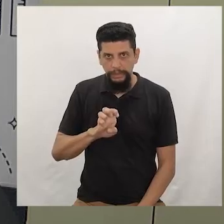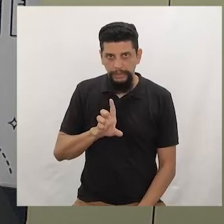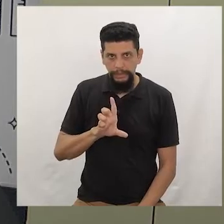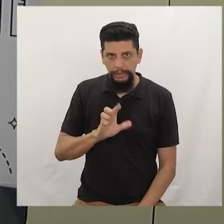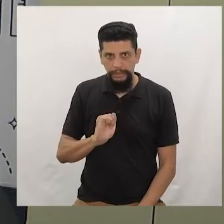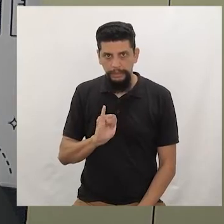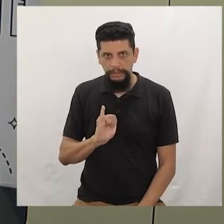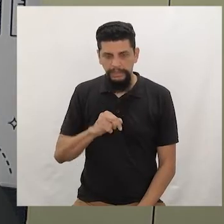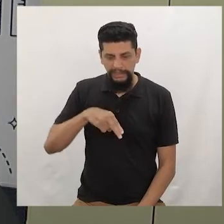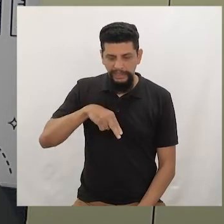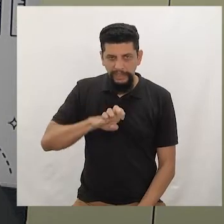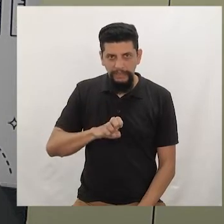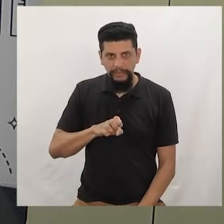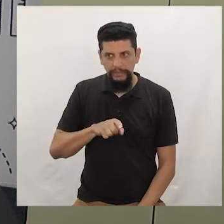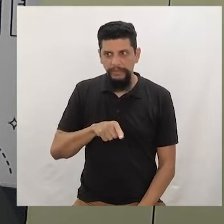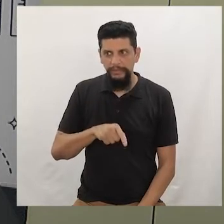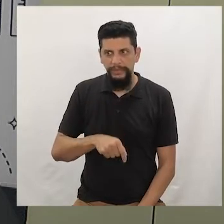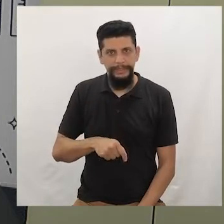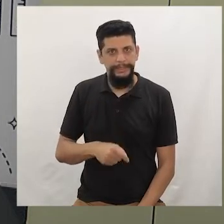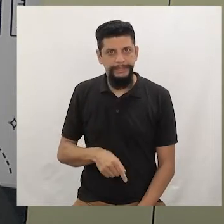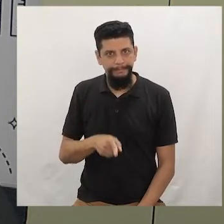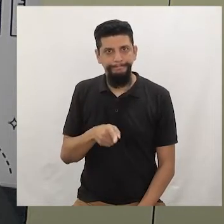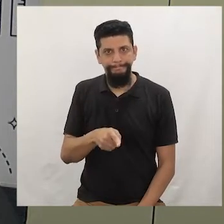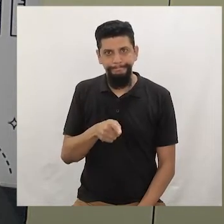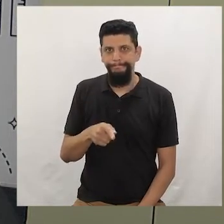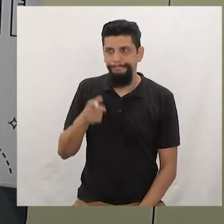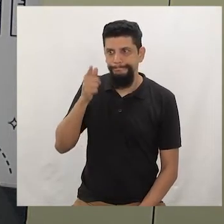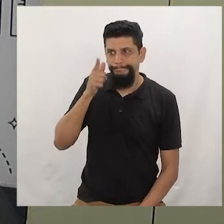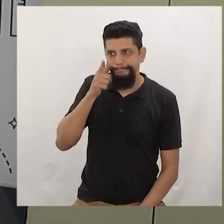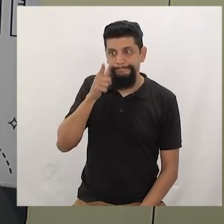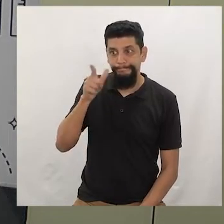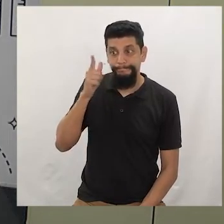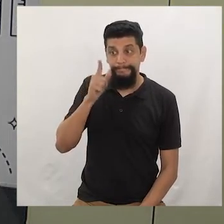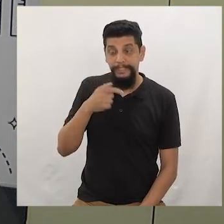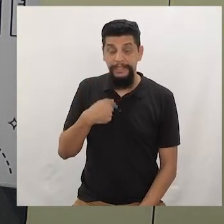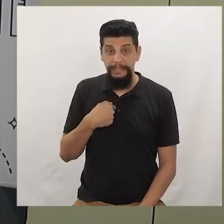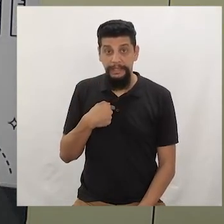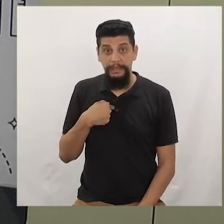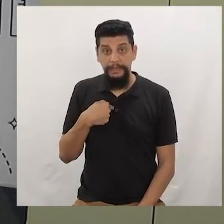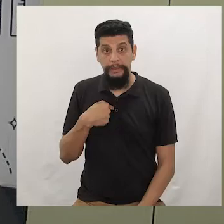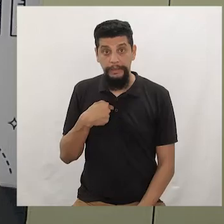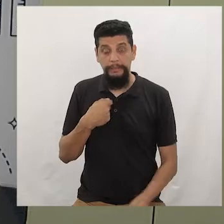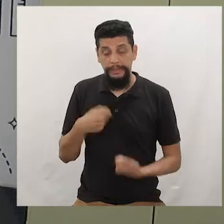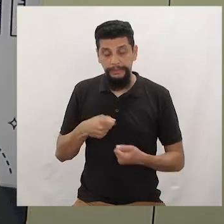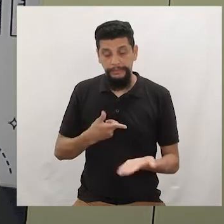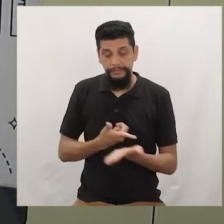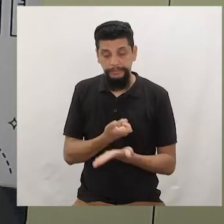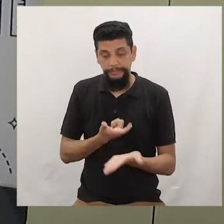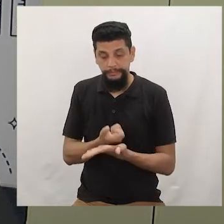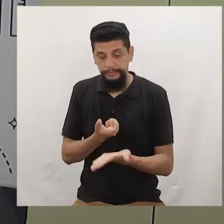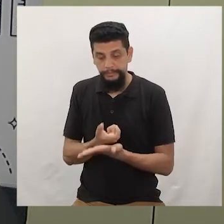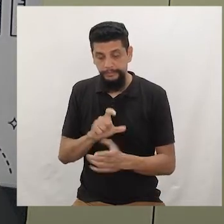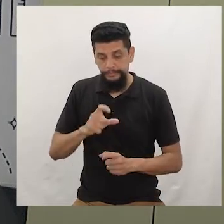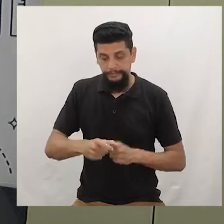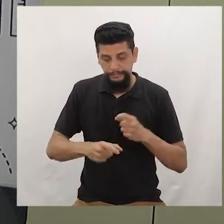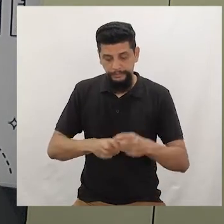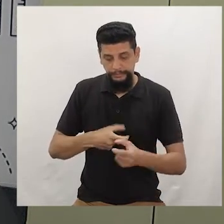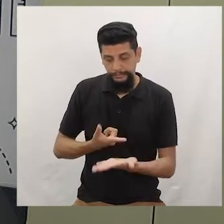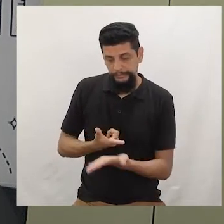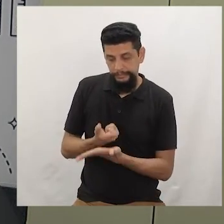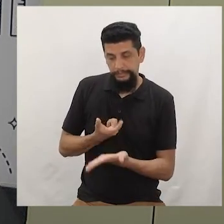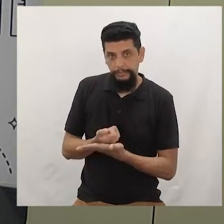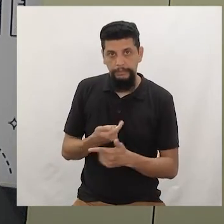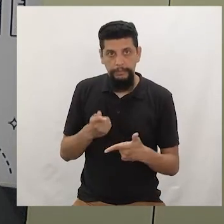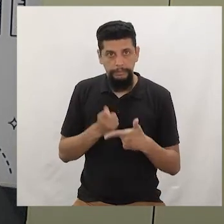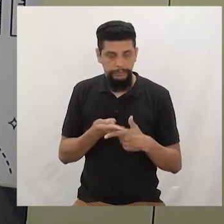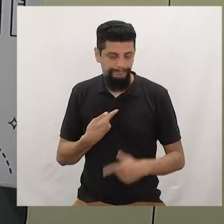Professora Elaine... Você me prejudicou. Eu vou ter que comprar. Tem agora que comprar não